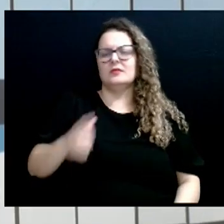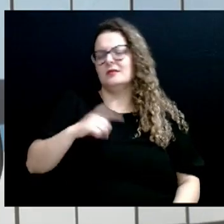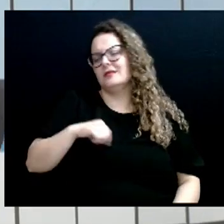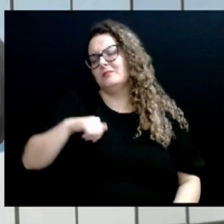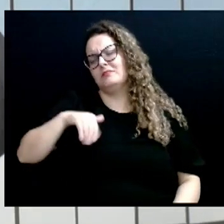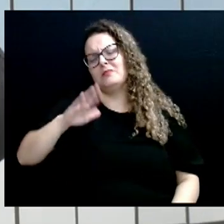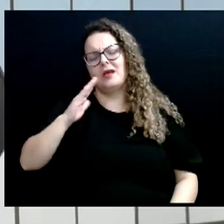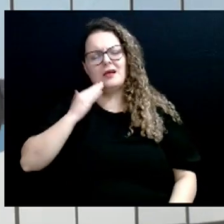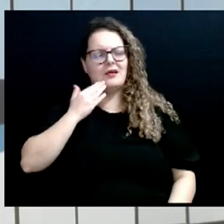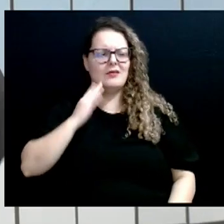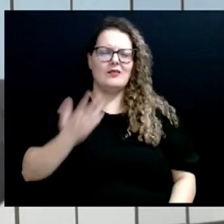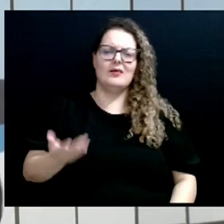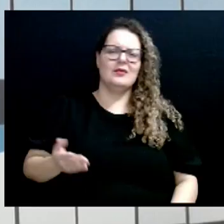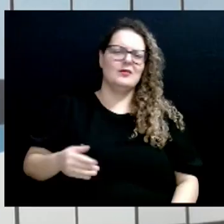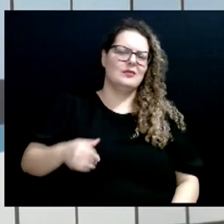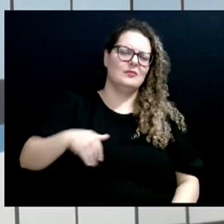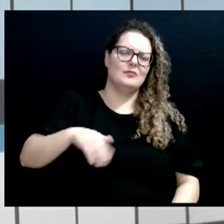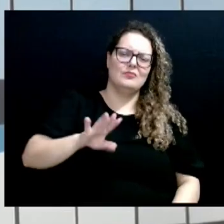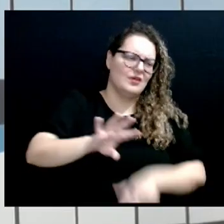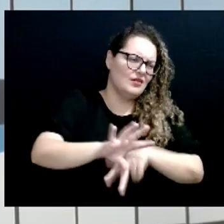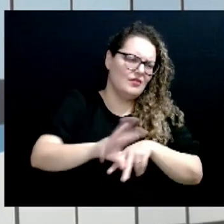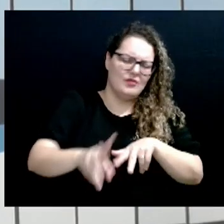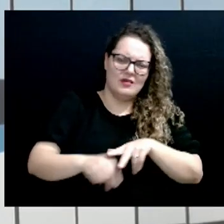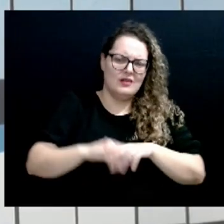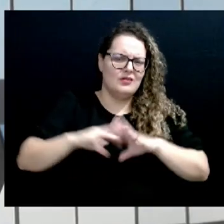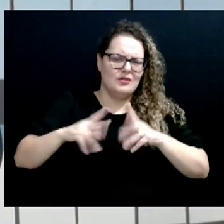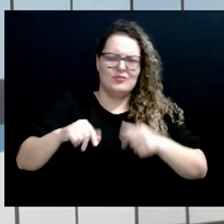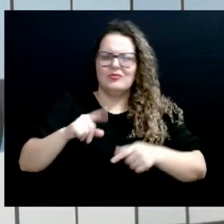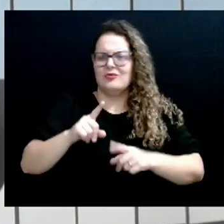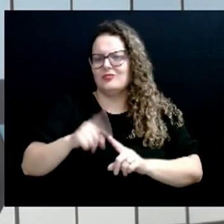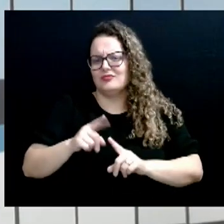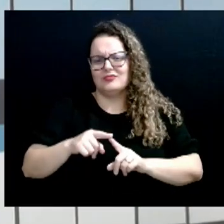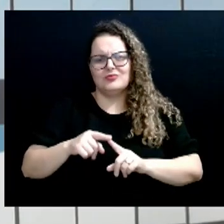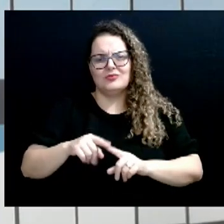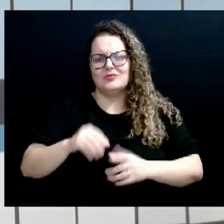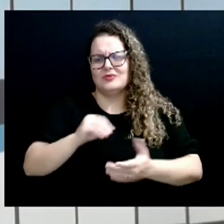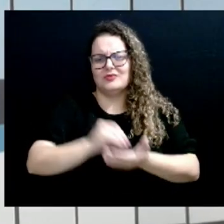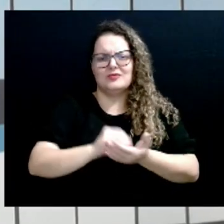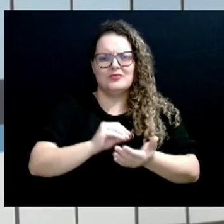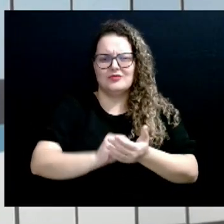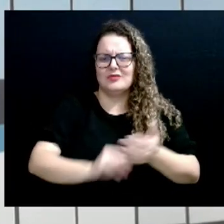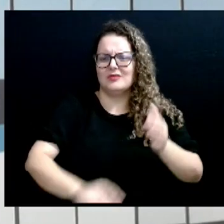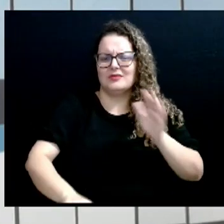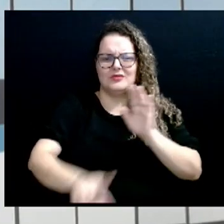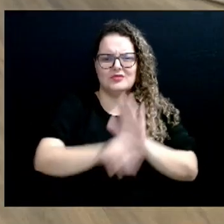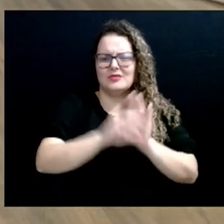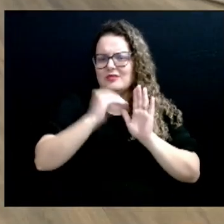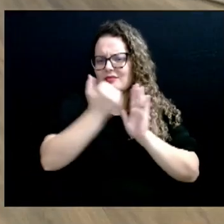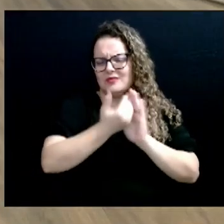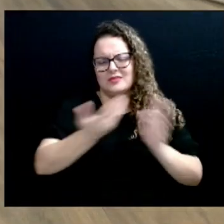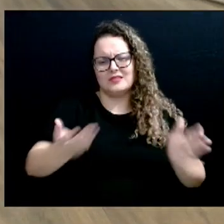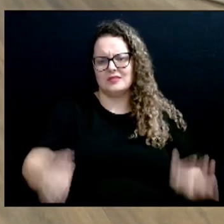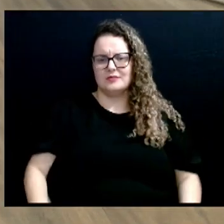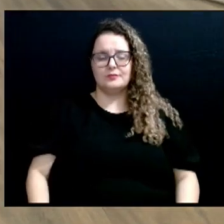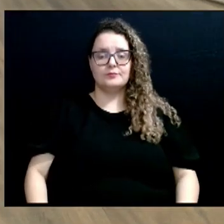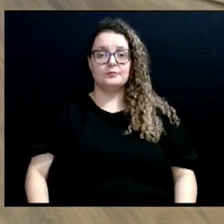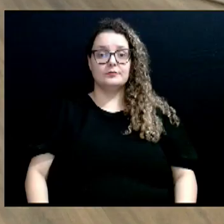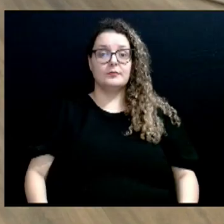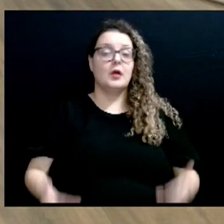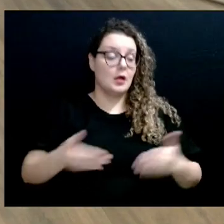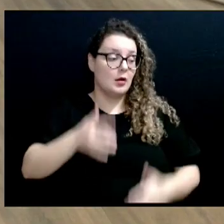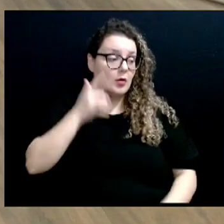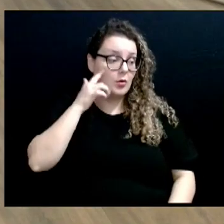mais falcatruas, enfim, todo tipo de ilegalidade que esse pessoal possa estar fazendo por aí. Agora, pensando